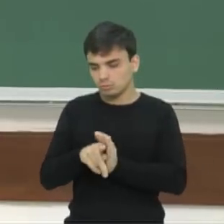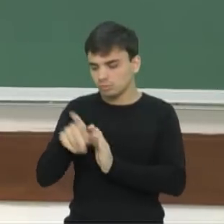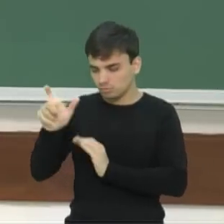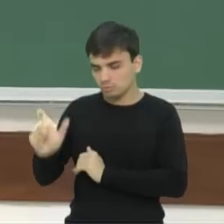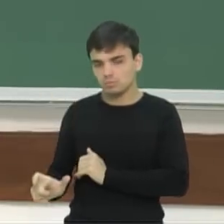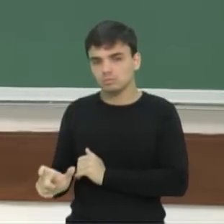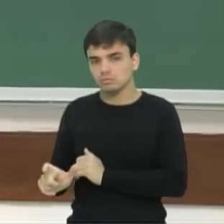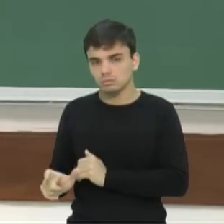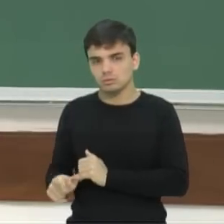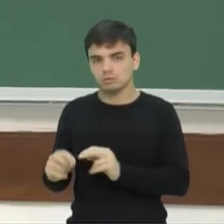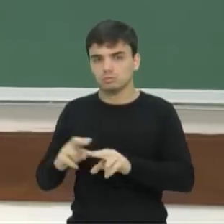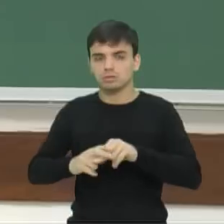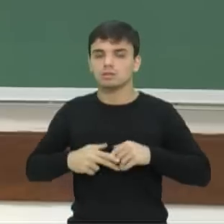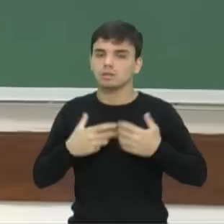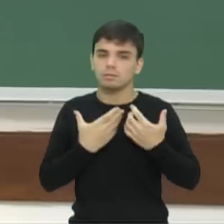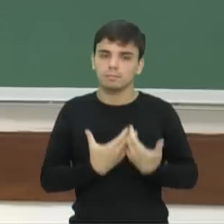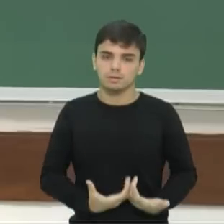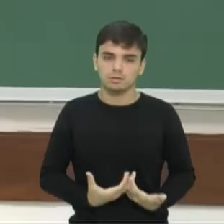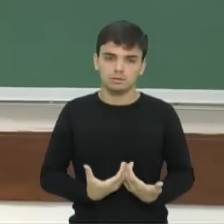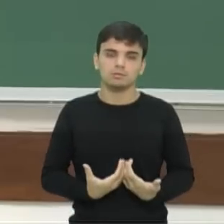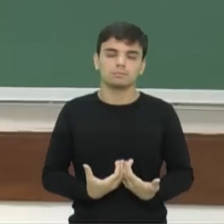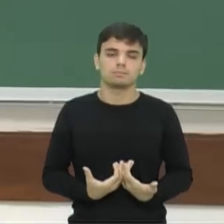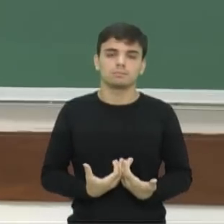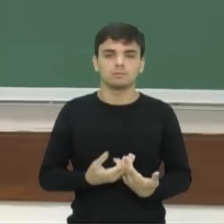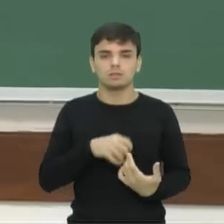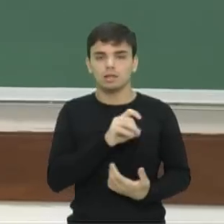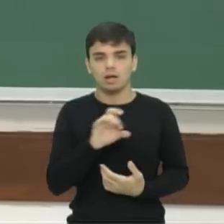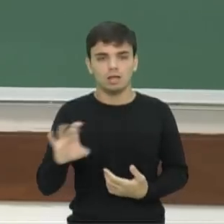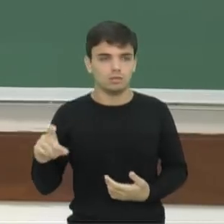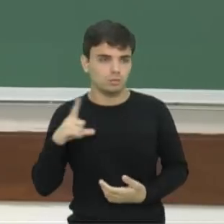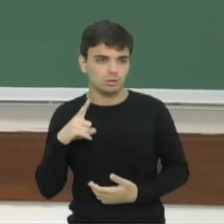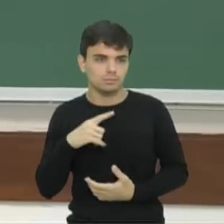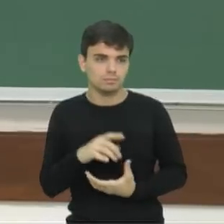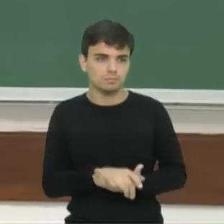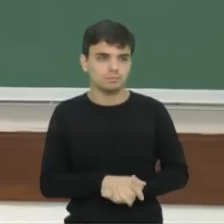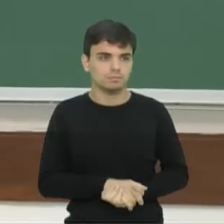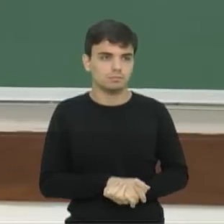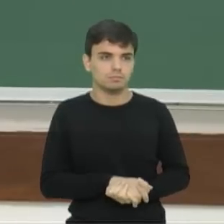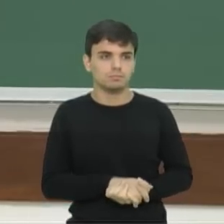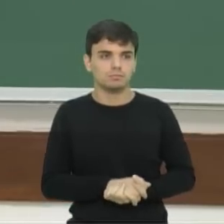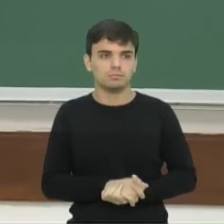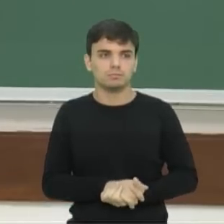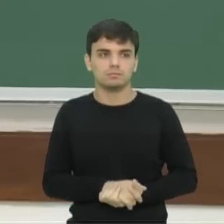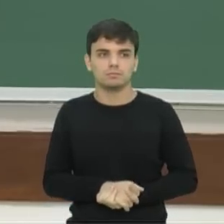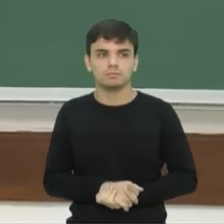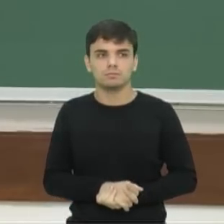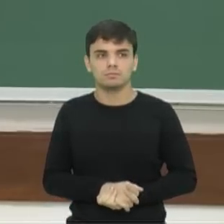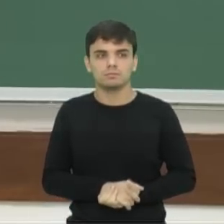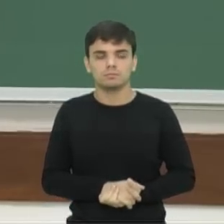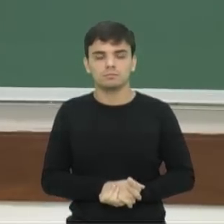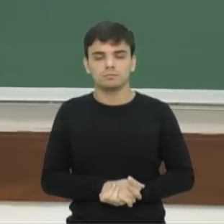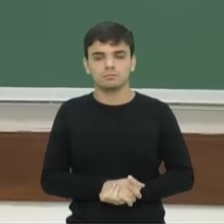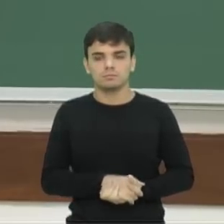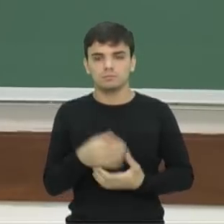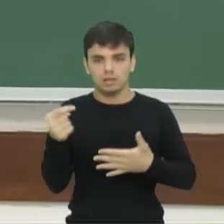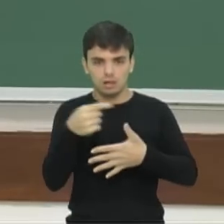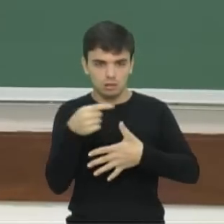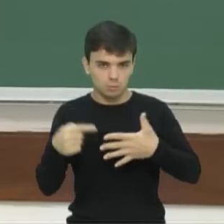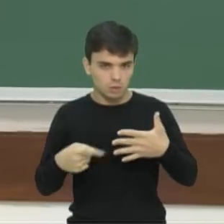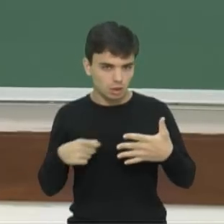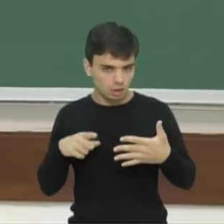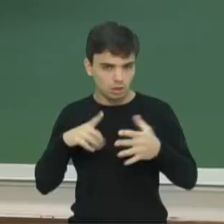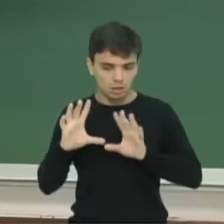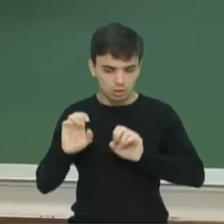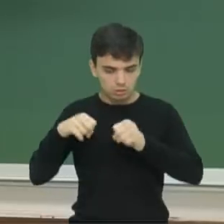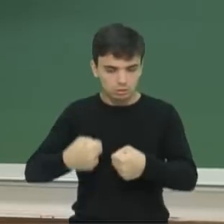em virtude do peso que está retratado, que cada um dos atletas tem, né? Então são as categorias presentes dentro do judô. No masculino e feminino,